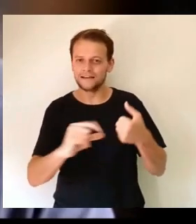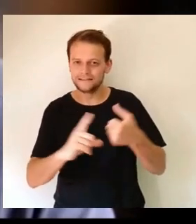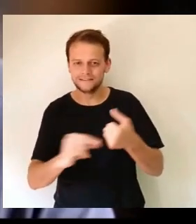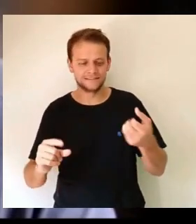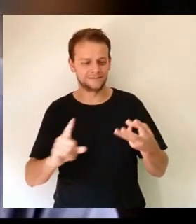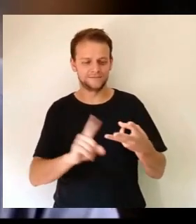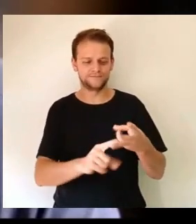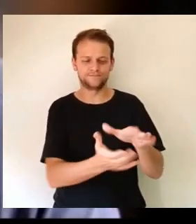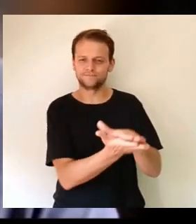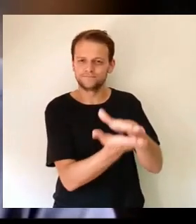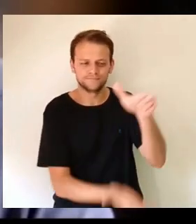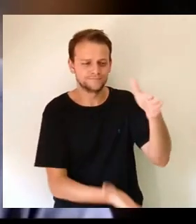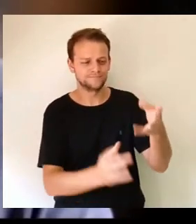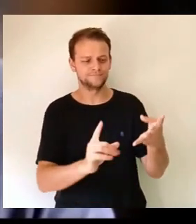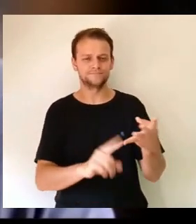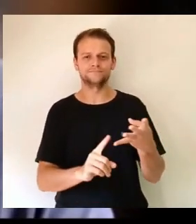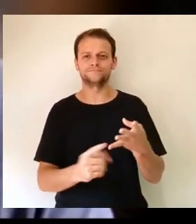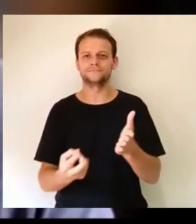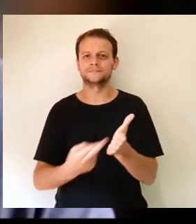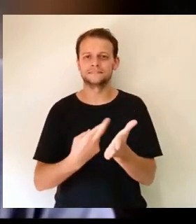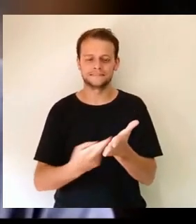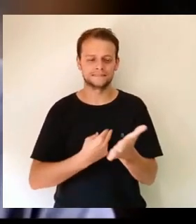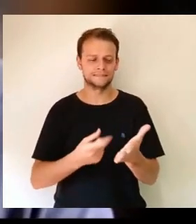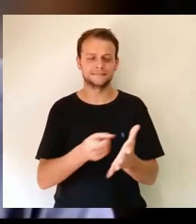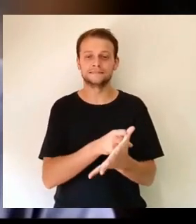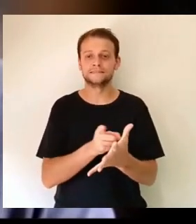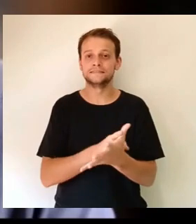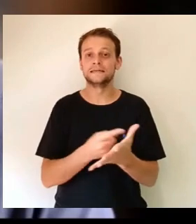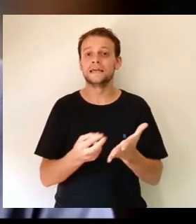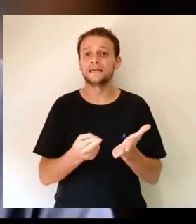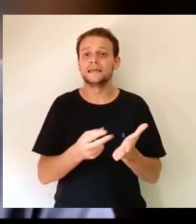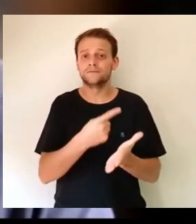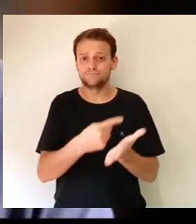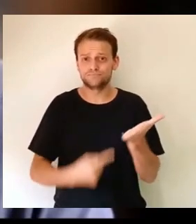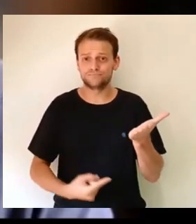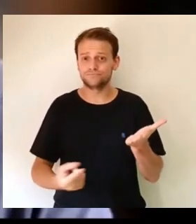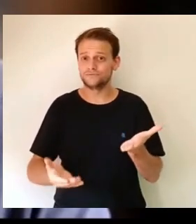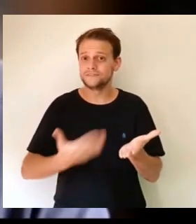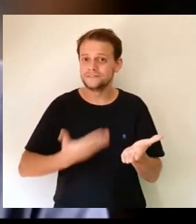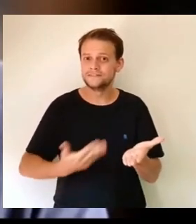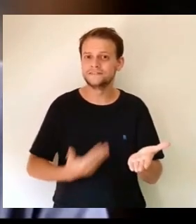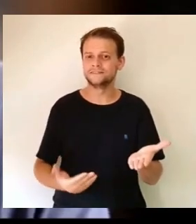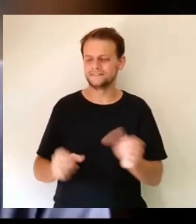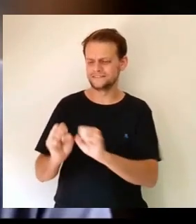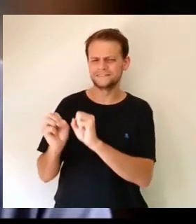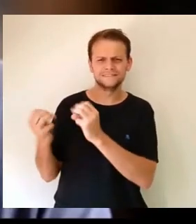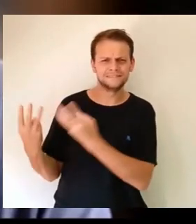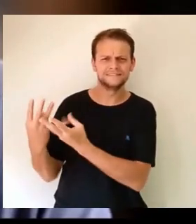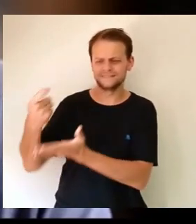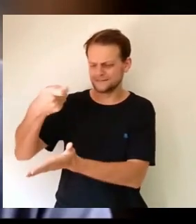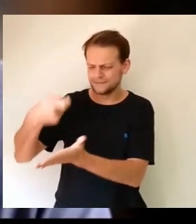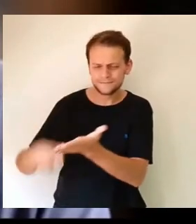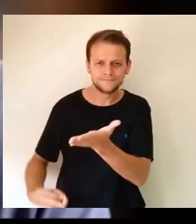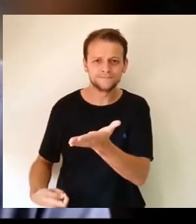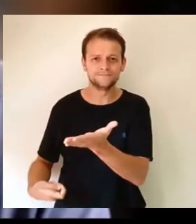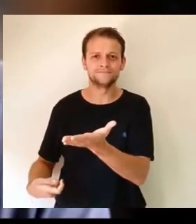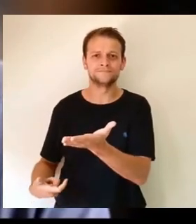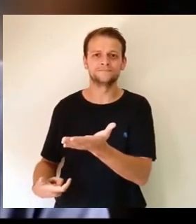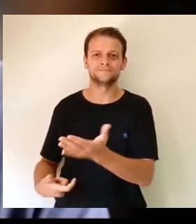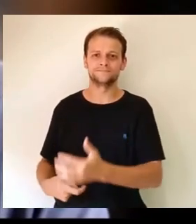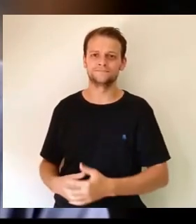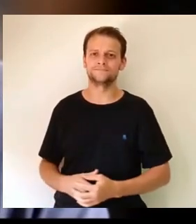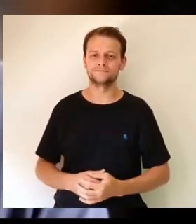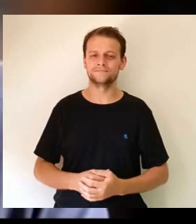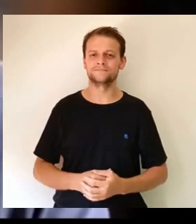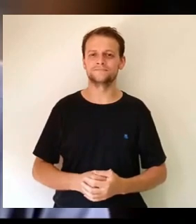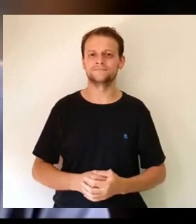documentos. Esses que eu já citei, mas muitas apostilas, muitas registros de